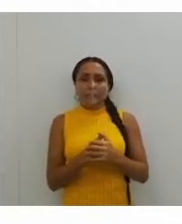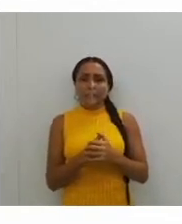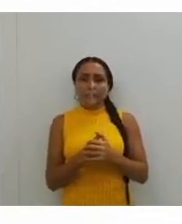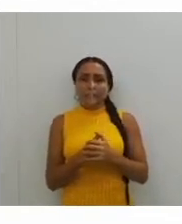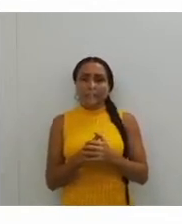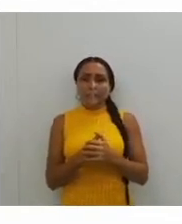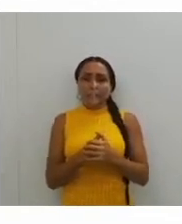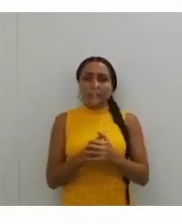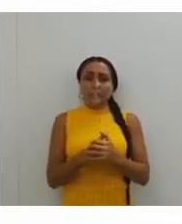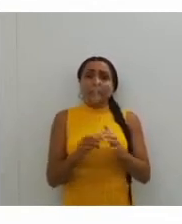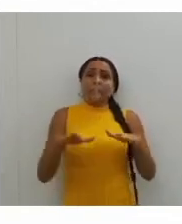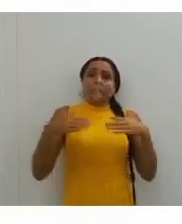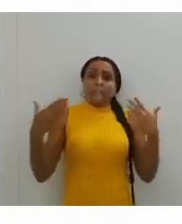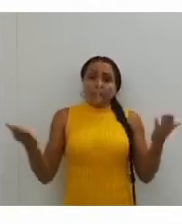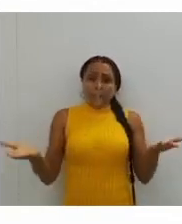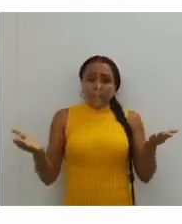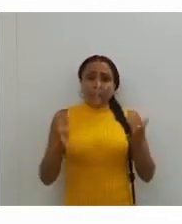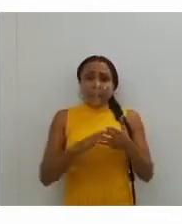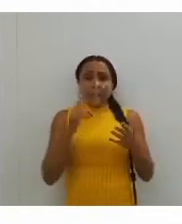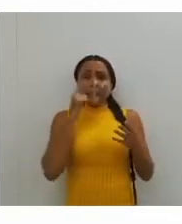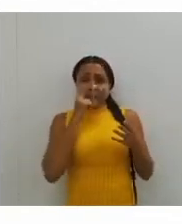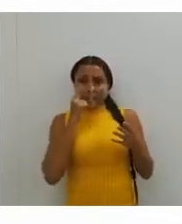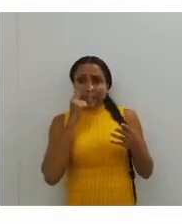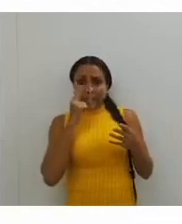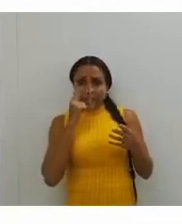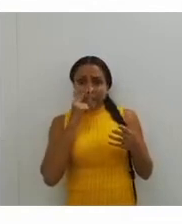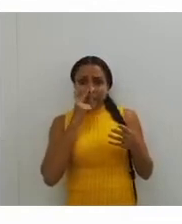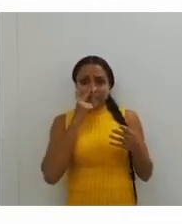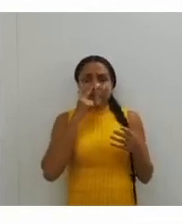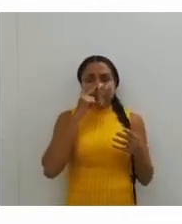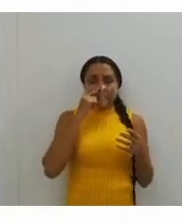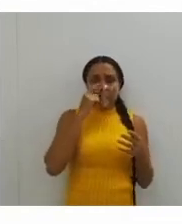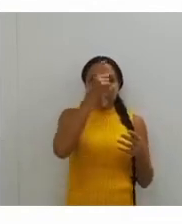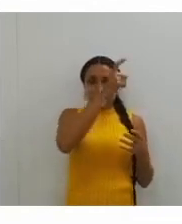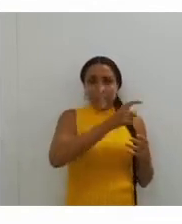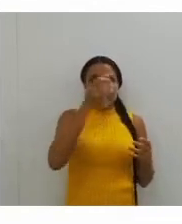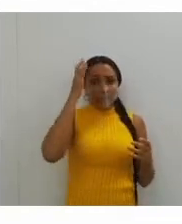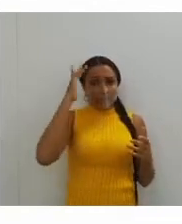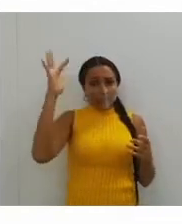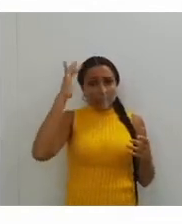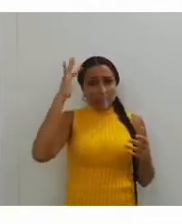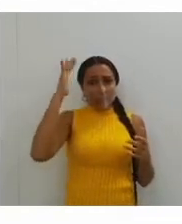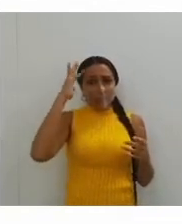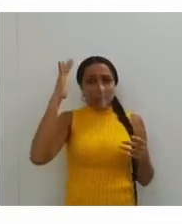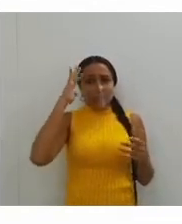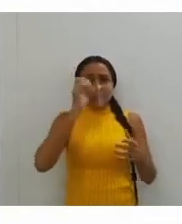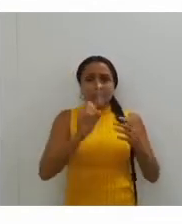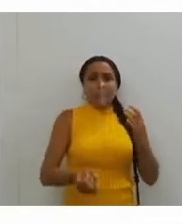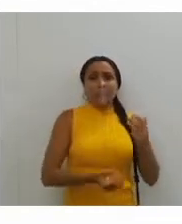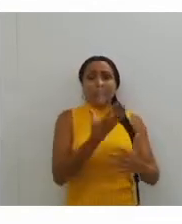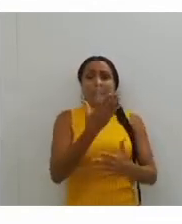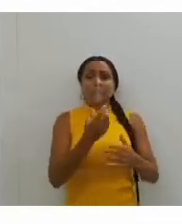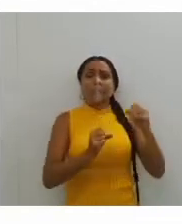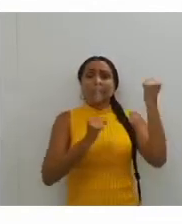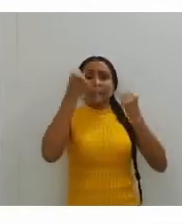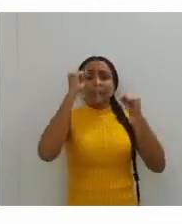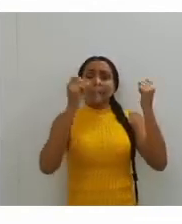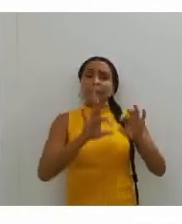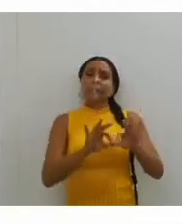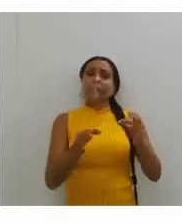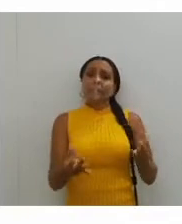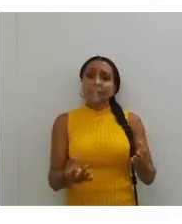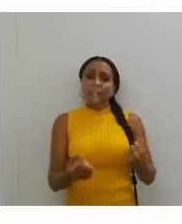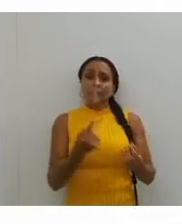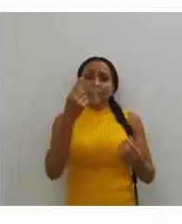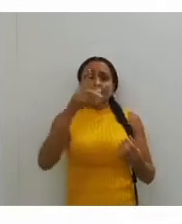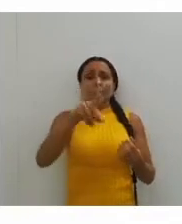quem estuda. Então, os gregos, os filósofos, inventaram também a máquina simples, ou seja, uma